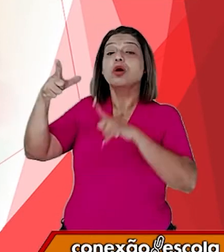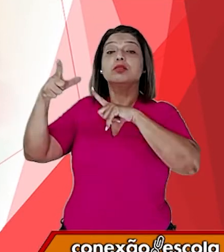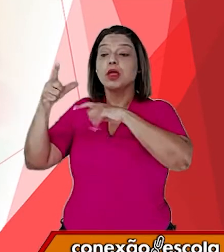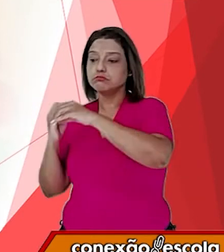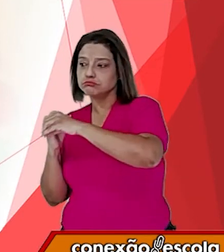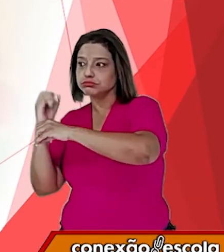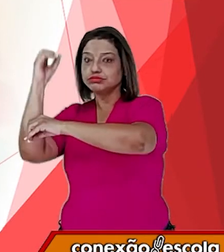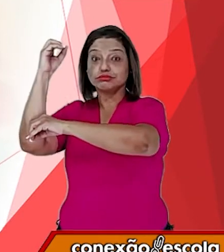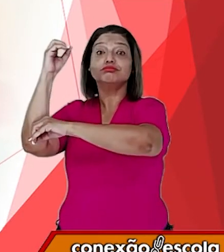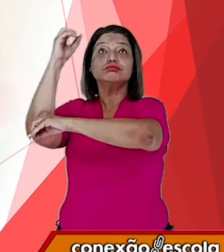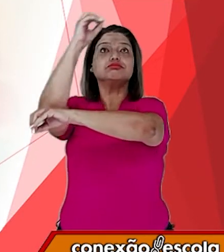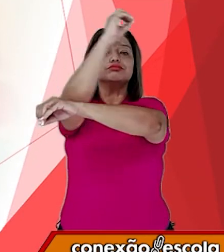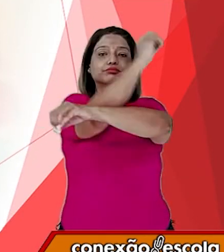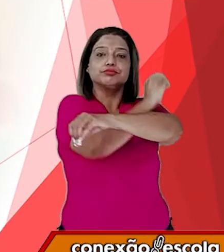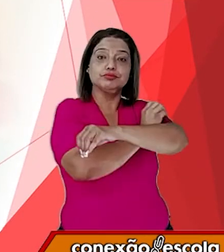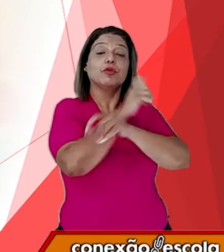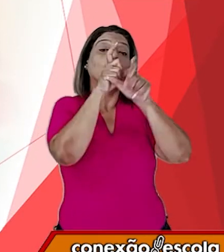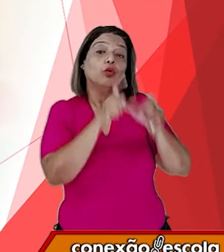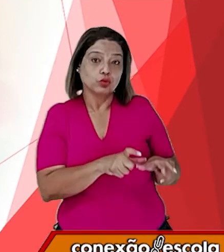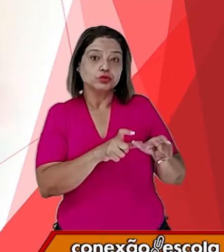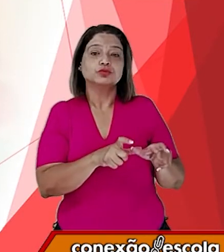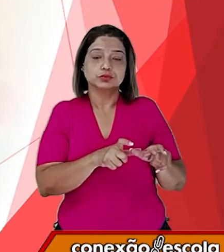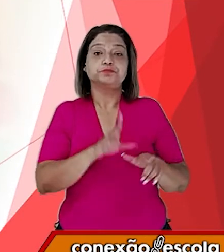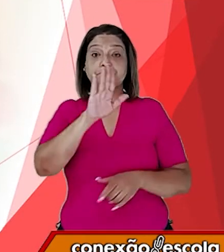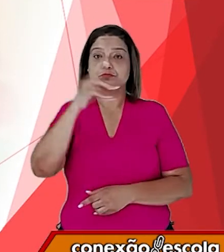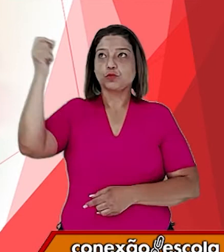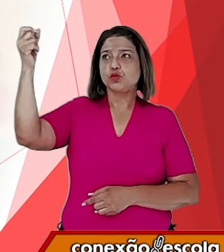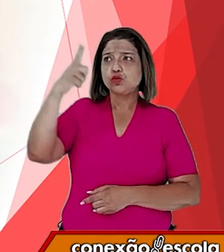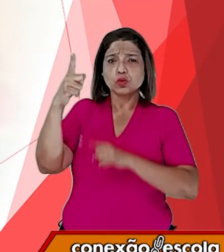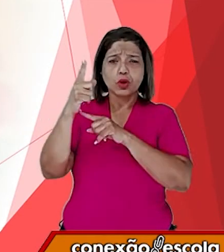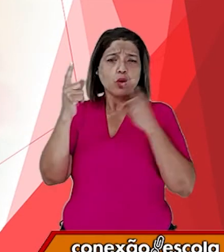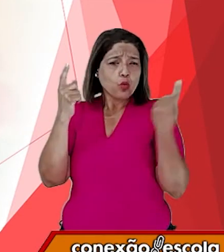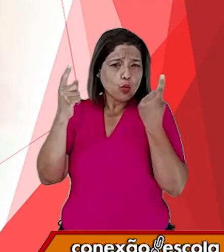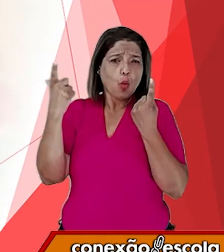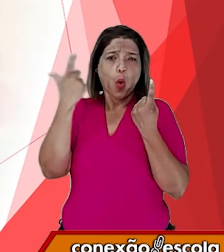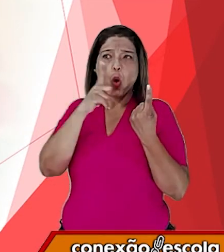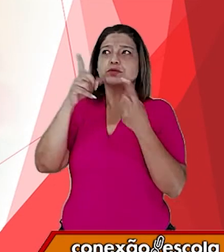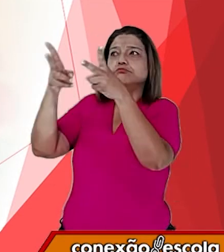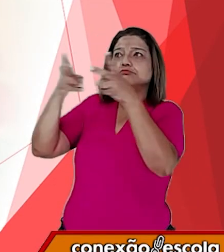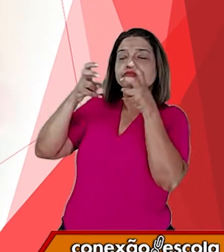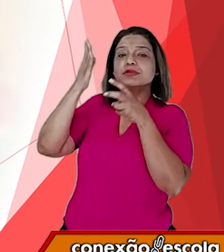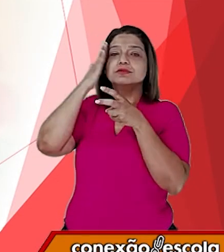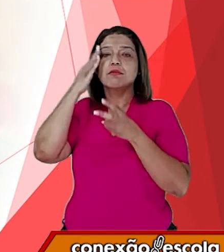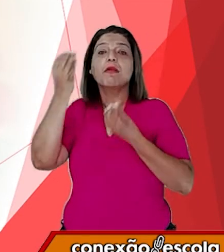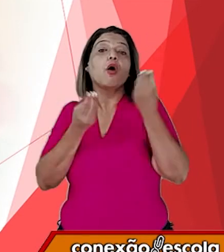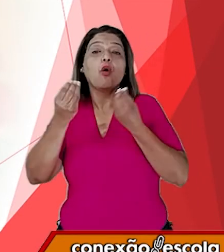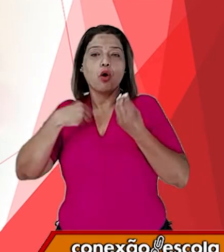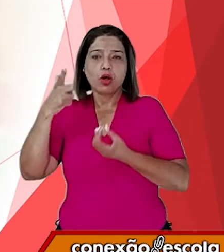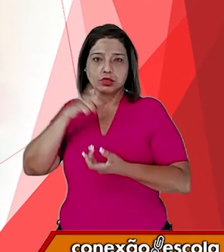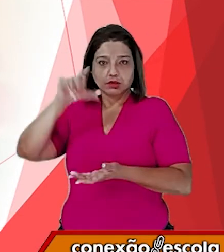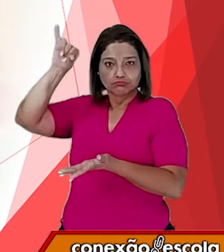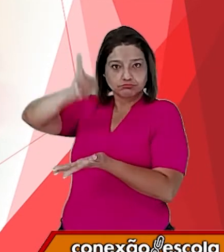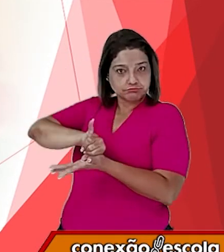Sol. É importante dizer que o Sol não é o único astro que pode ser utilizado como referencial